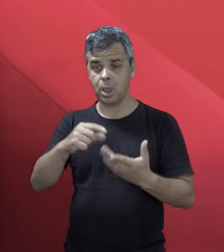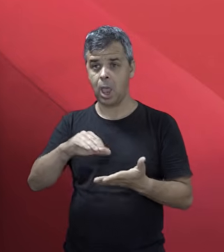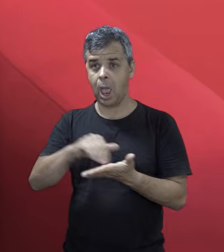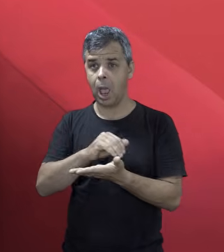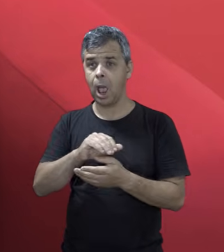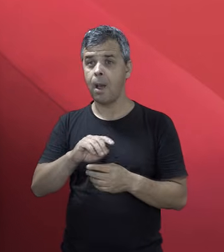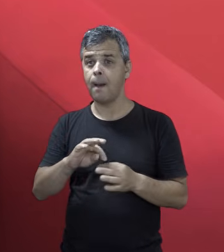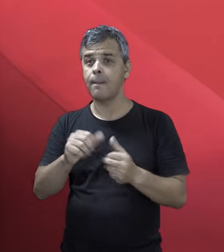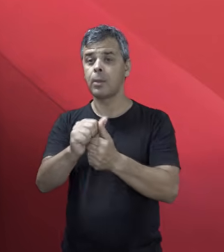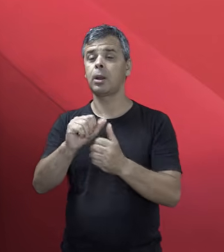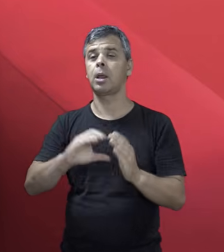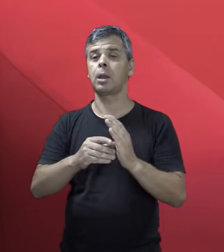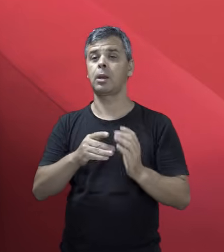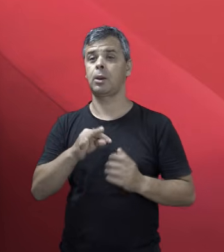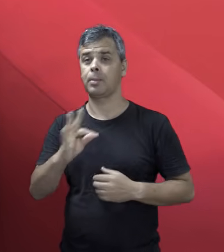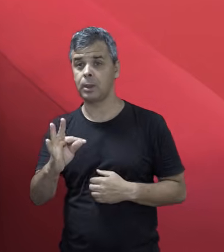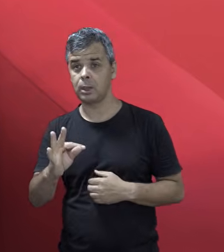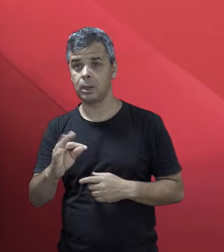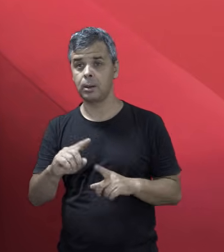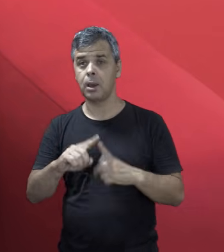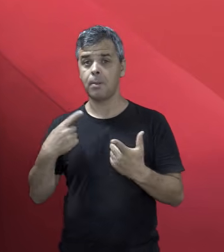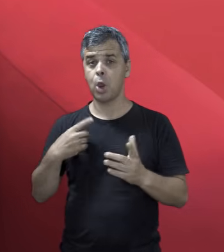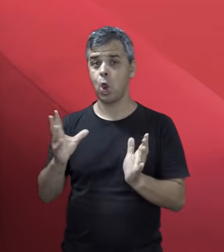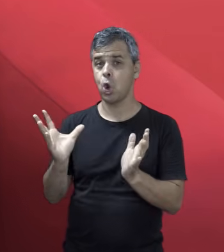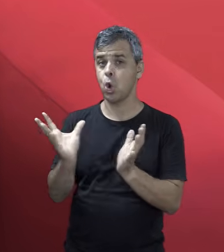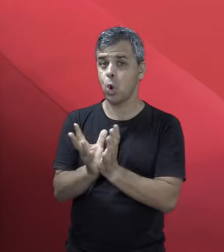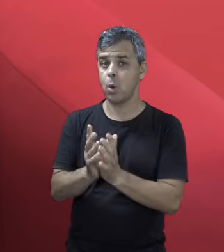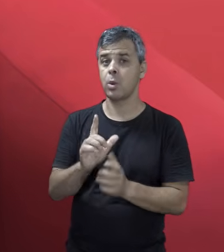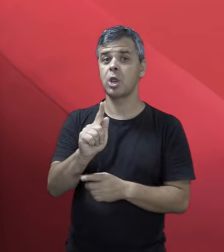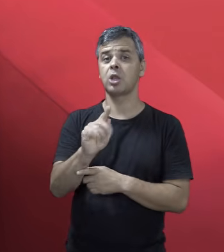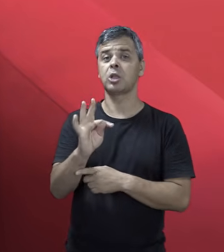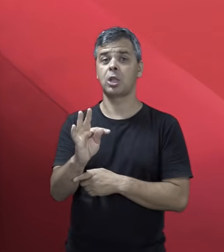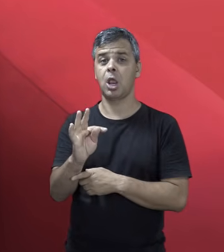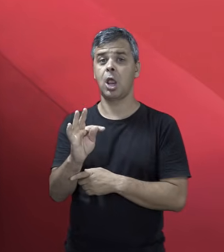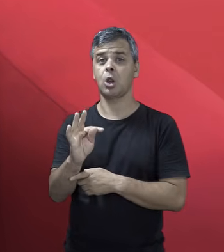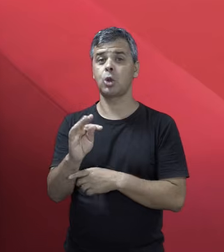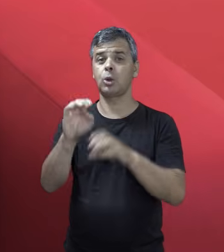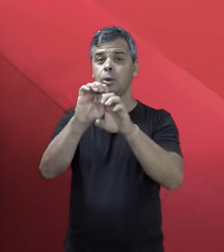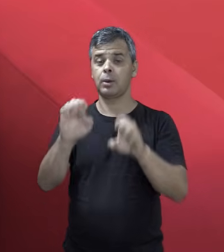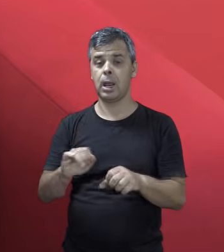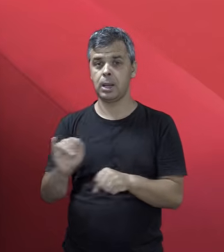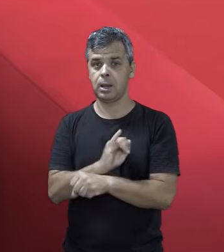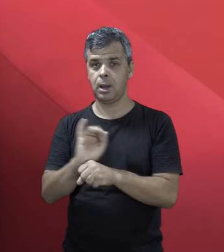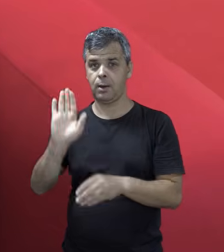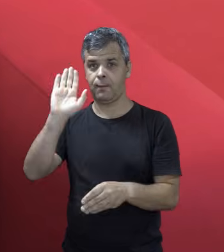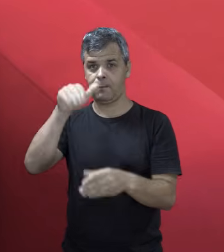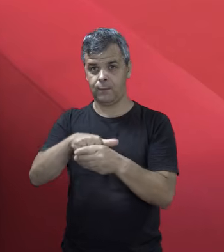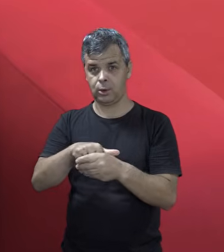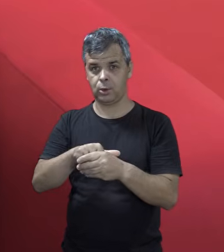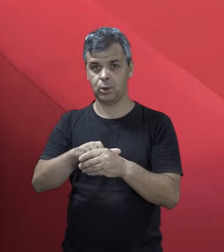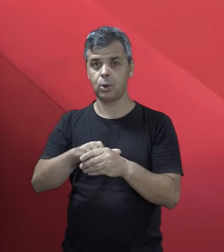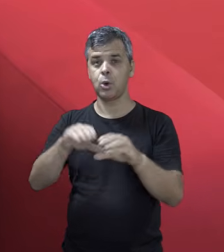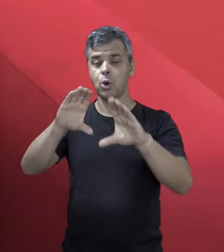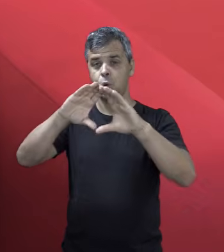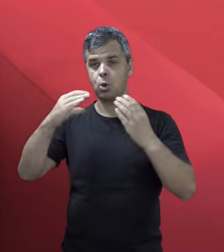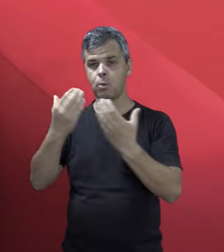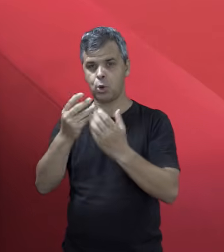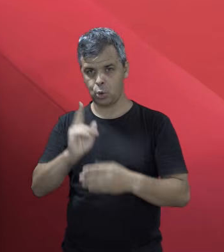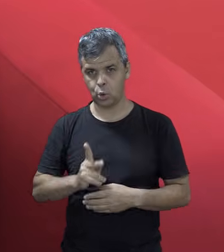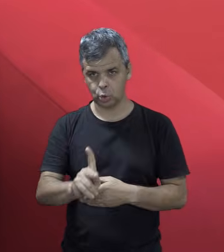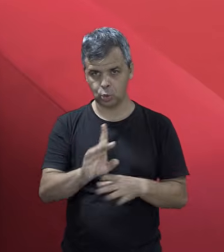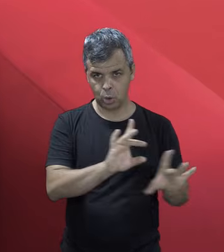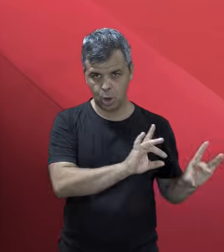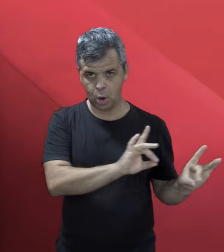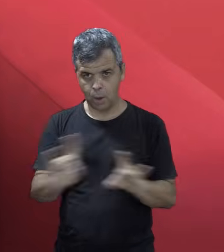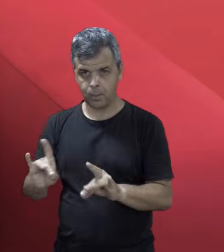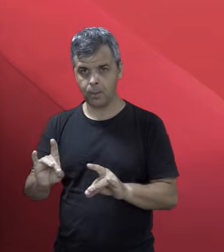Executiva Nacional do Partido dos Trabalhadores e é membro do GT de Conjuntura e Tática Eleitoral do Congresso. Continua aqui com a